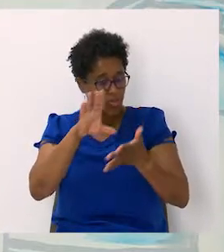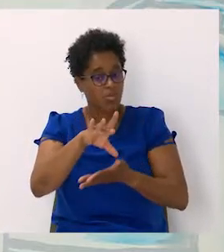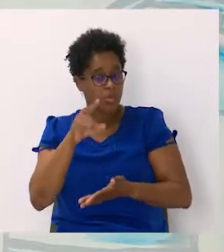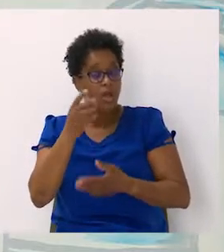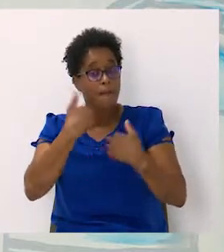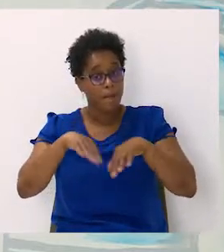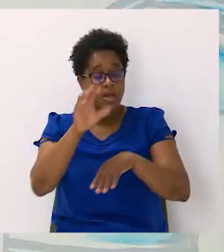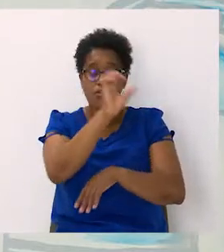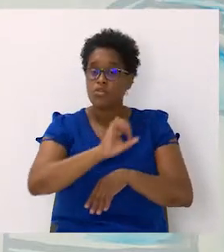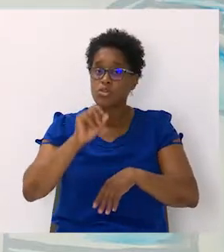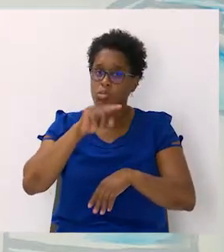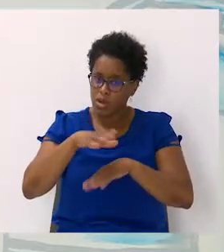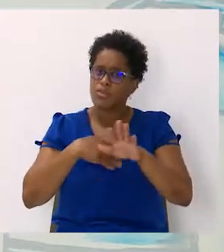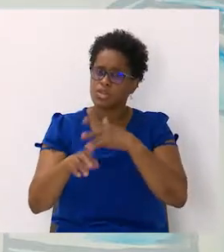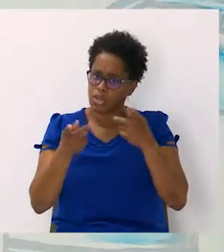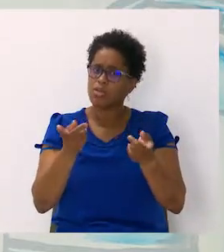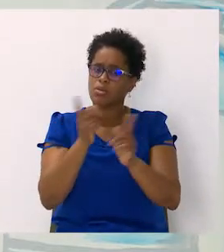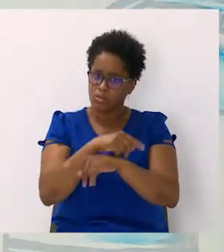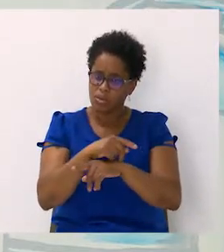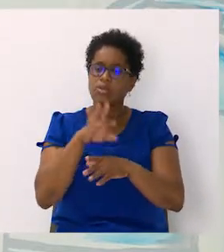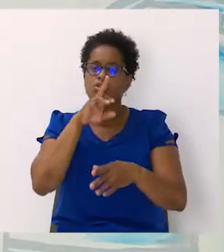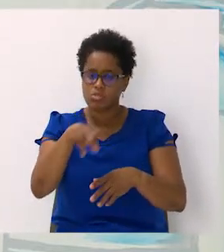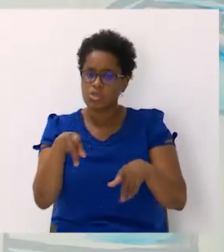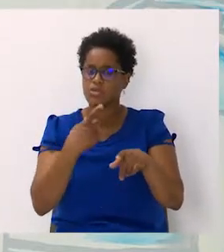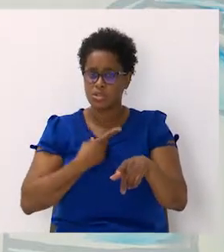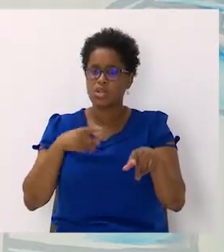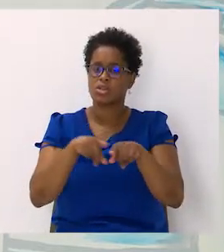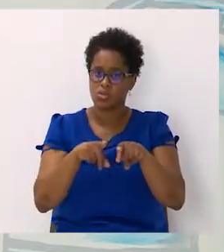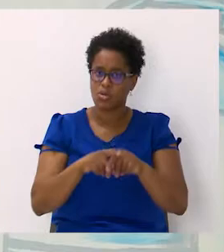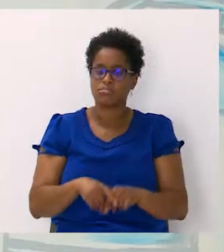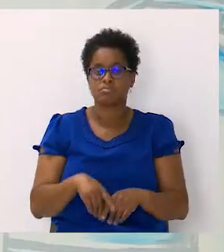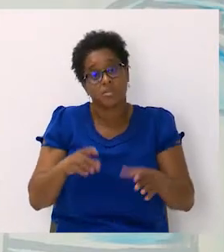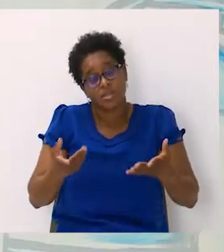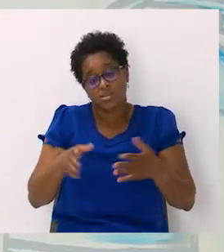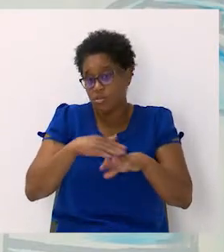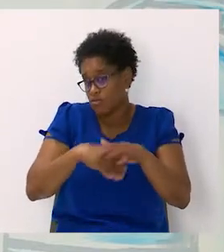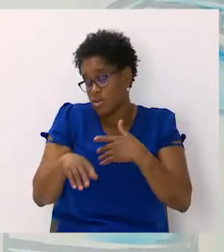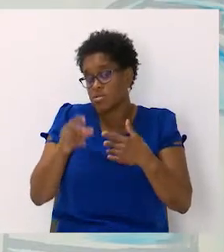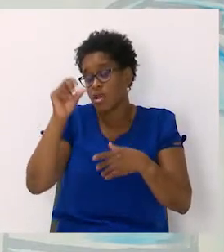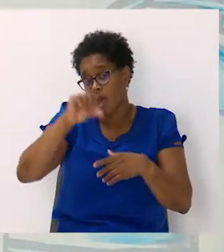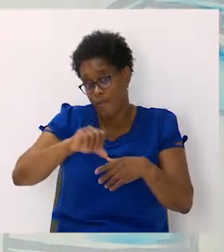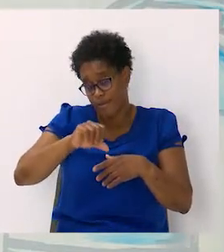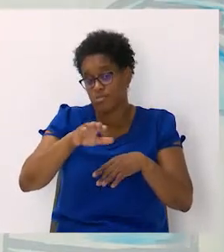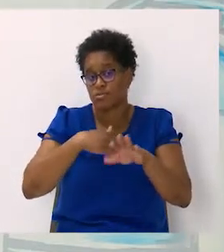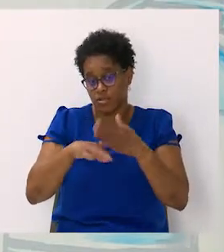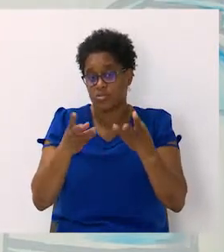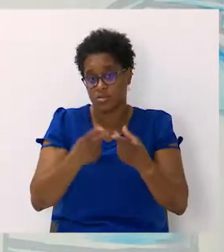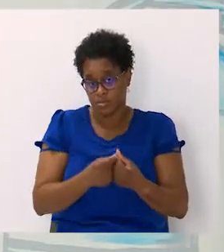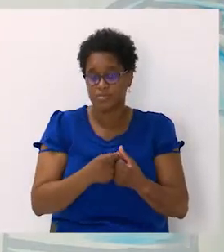aplicar a outra propriedade. E o resultado vai ser o mesmo. Desde que não cometeram erros de